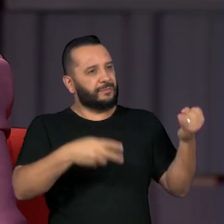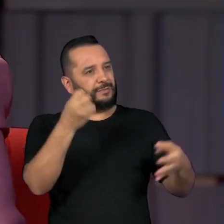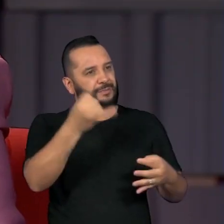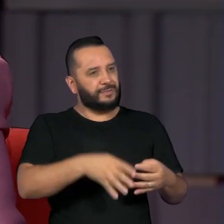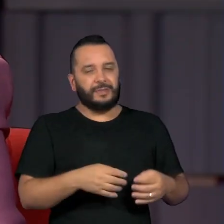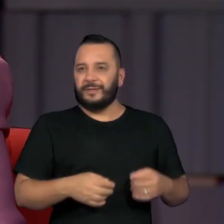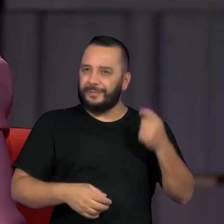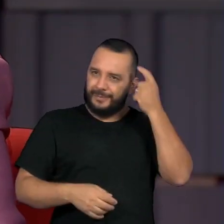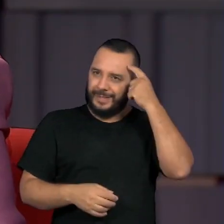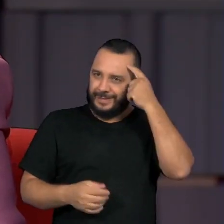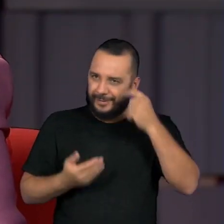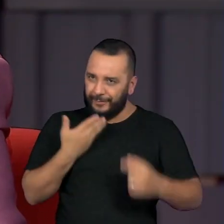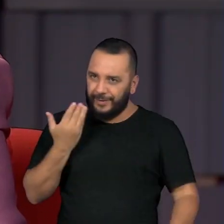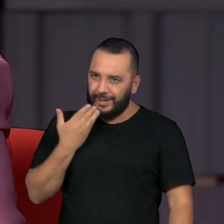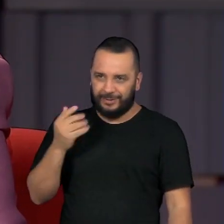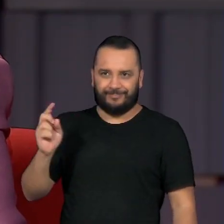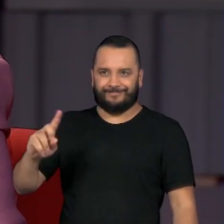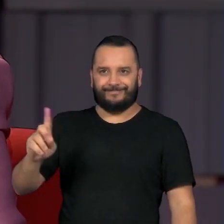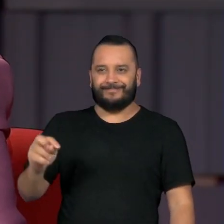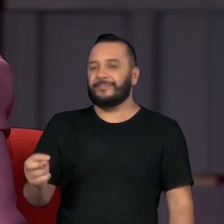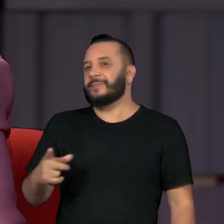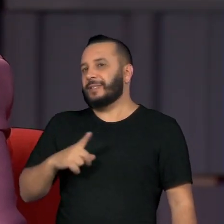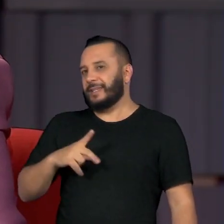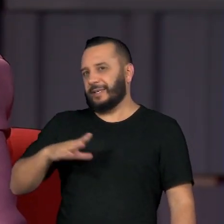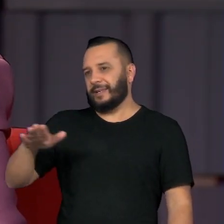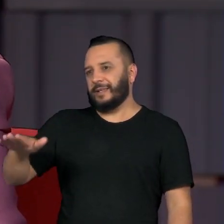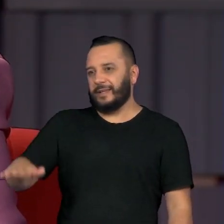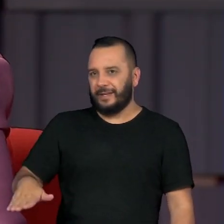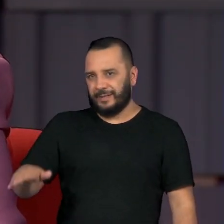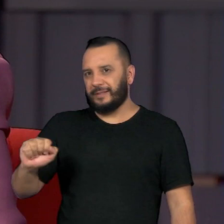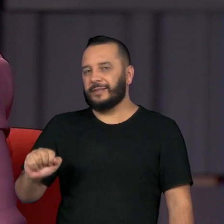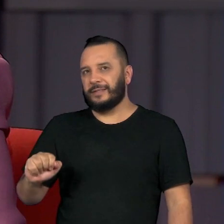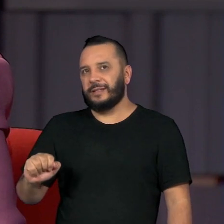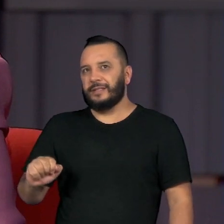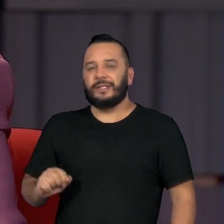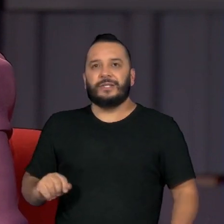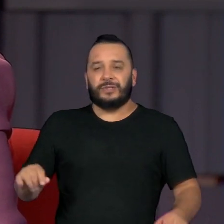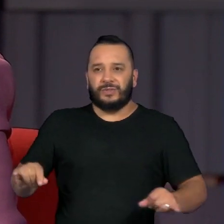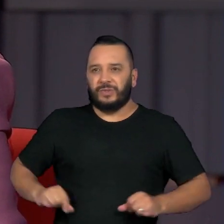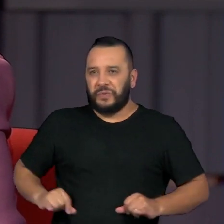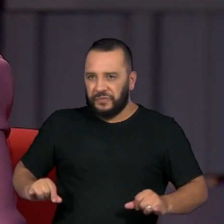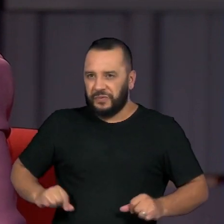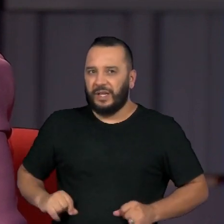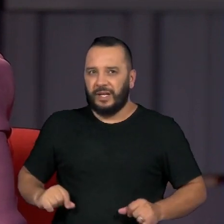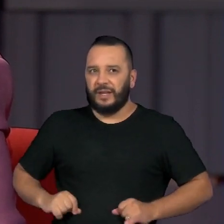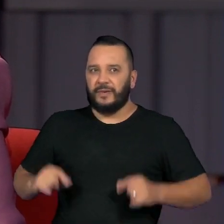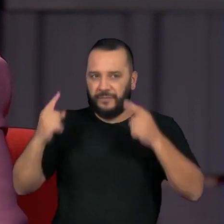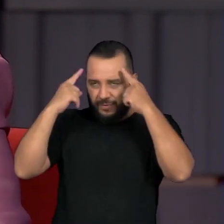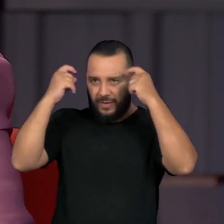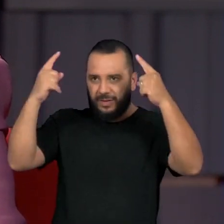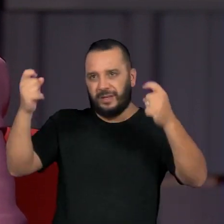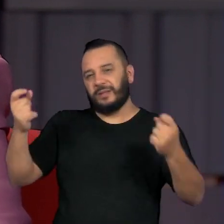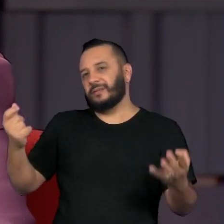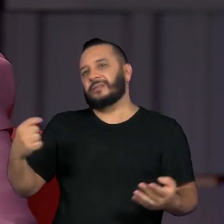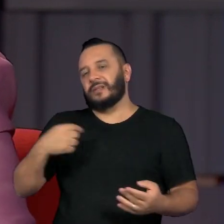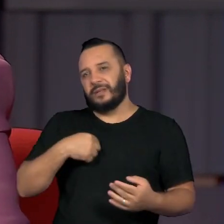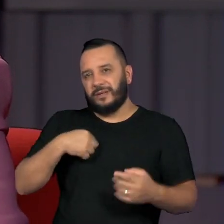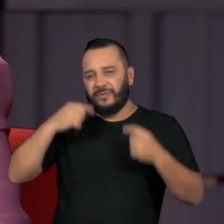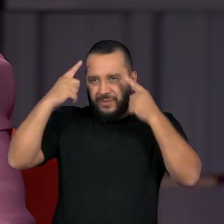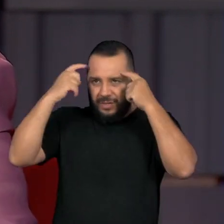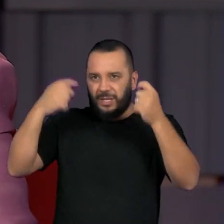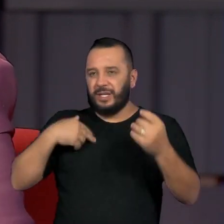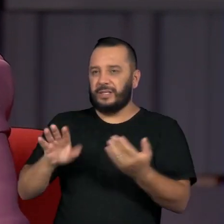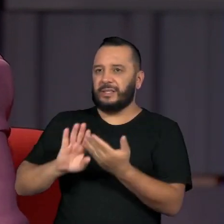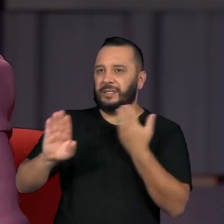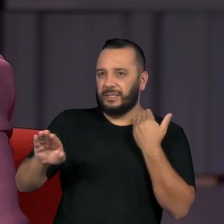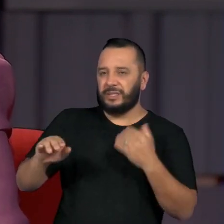nenhuma criança deveria passar por situações tão agressivas que nem eu passei, né? De ser agredida, de ser excluída,